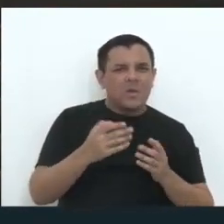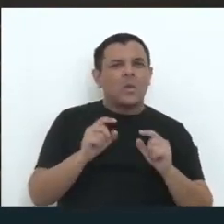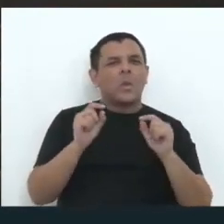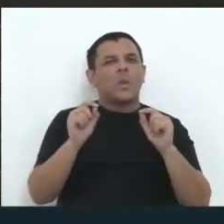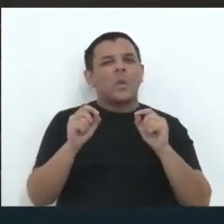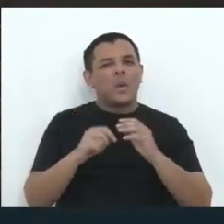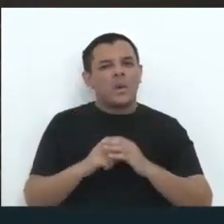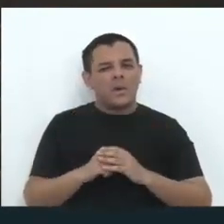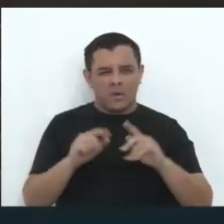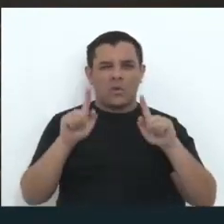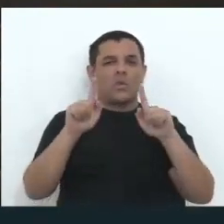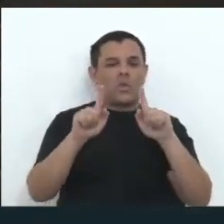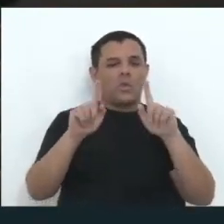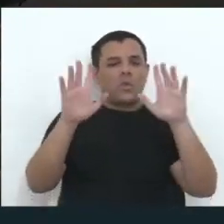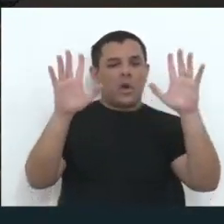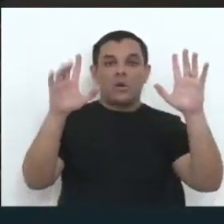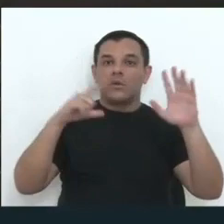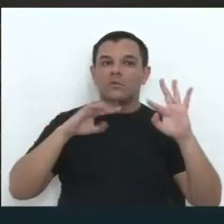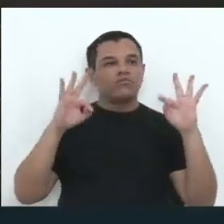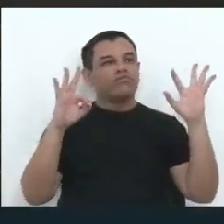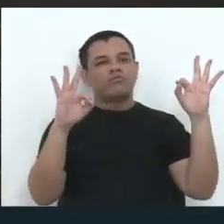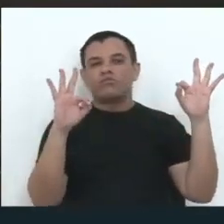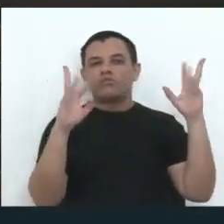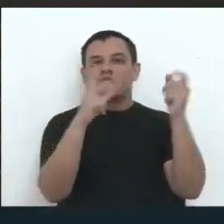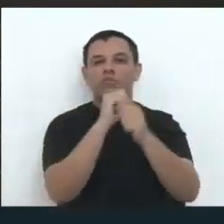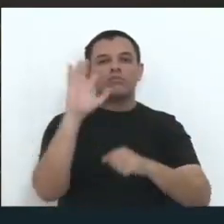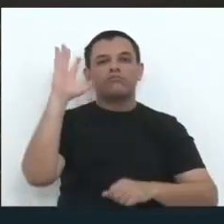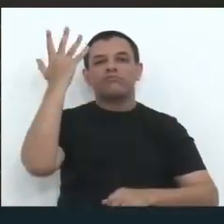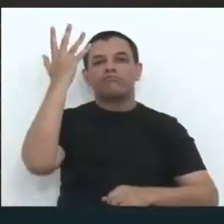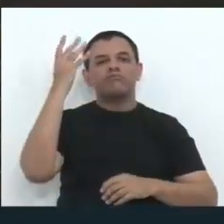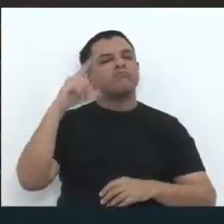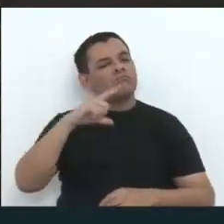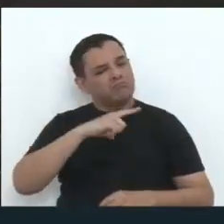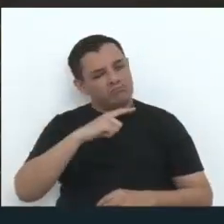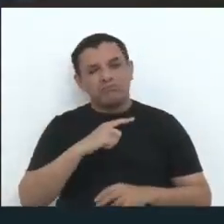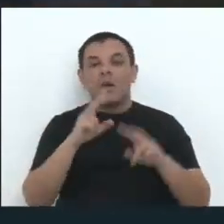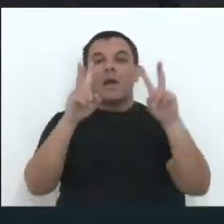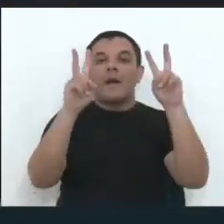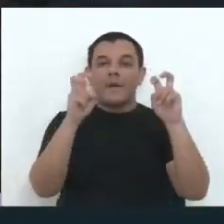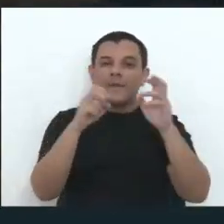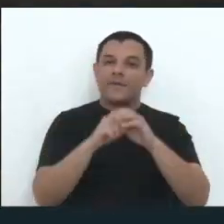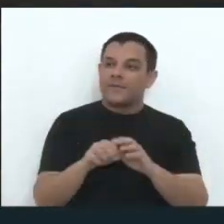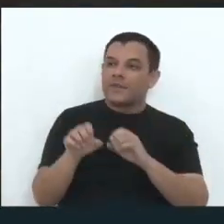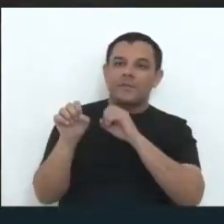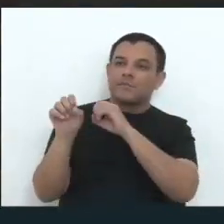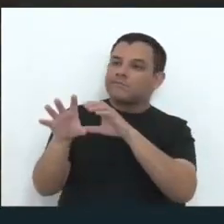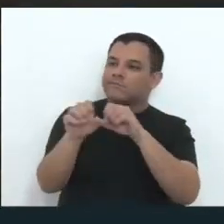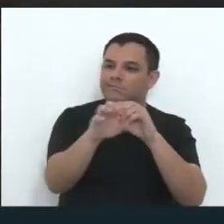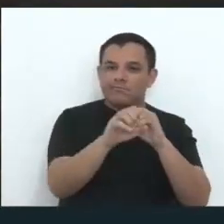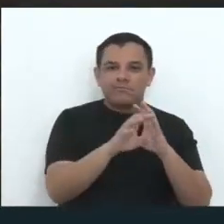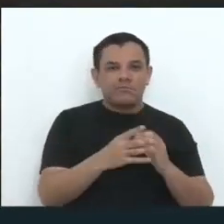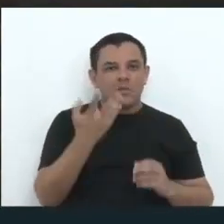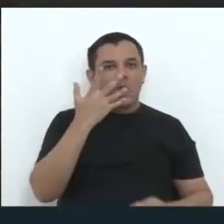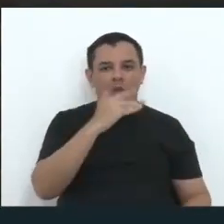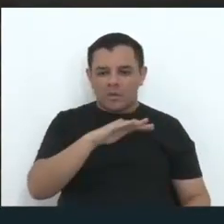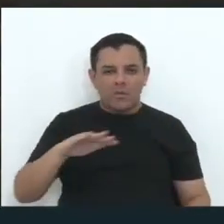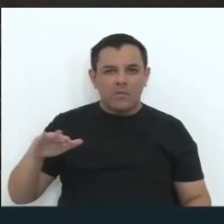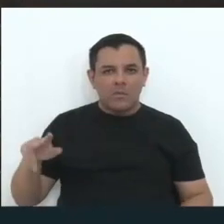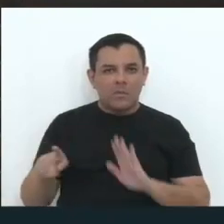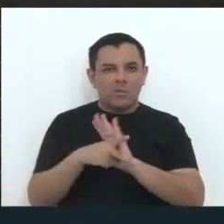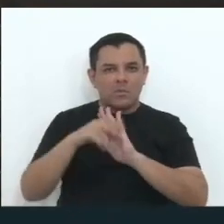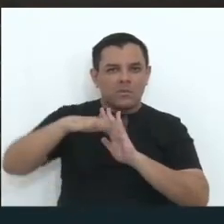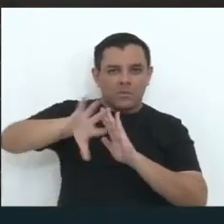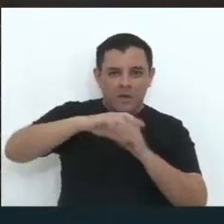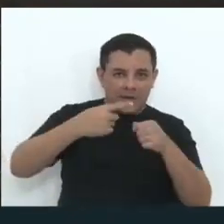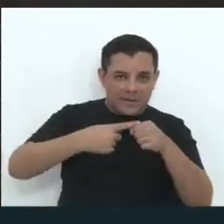que Guarulhos está tudo resolvido na questão da educação infantil aqui na nossa cidade.